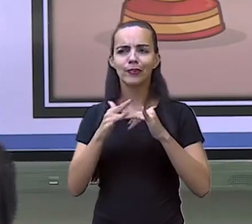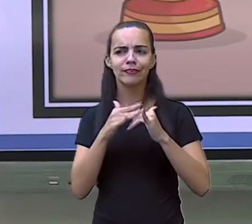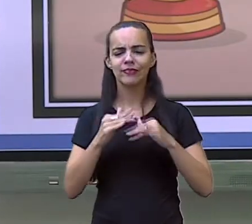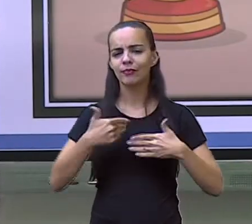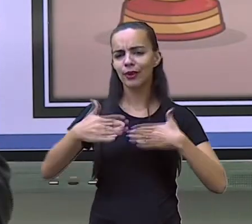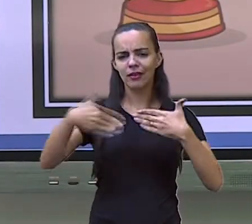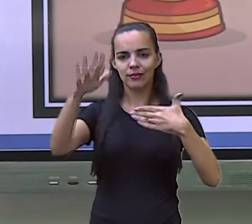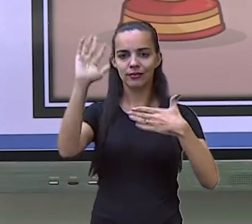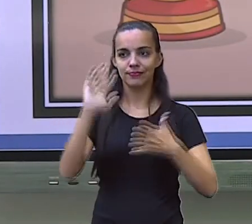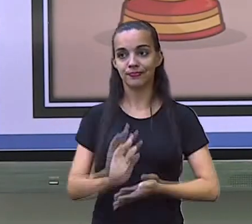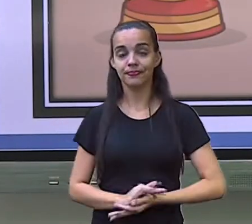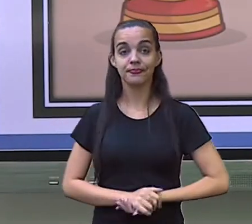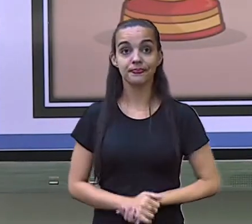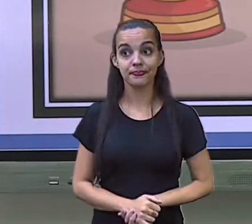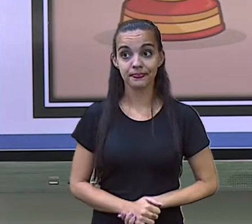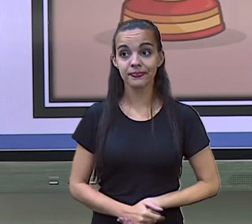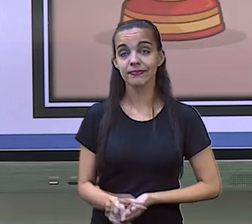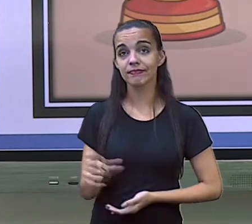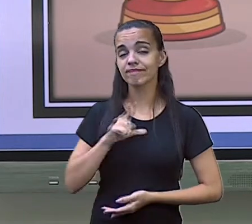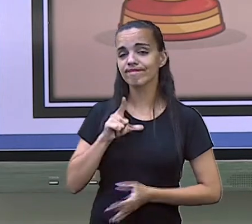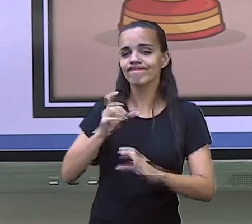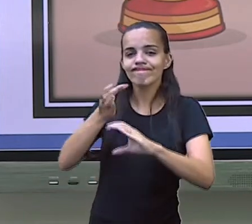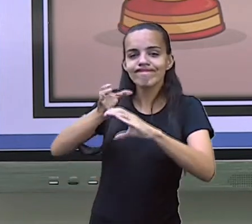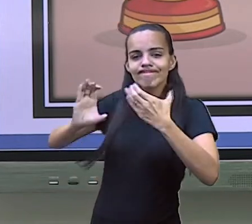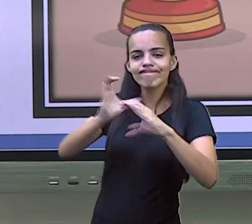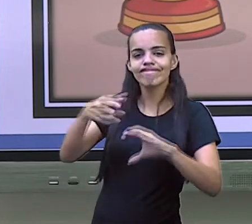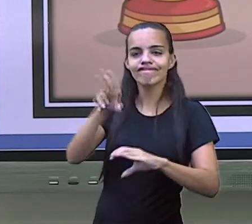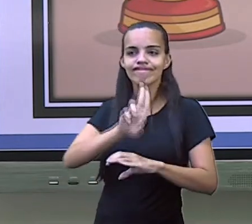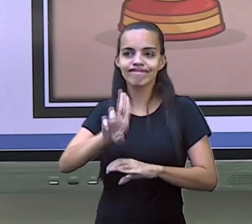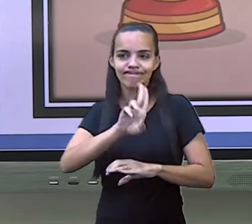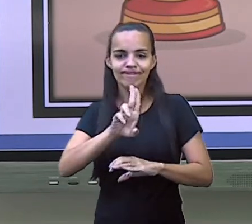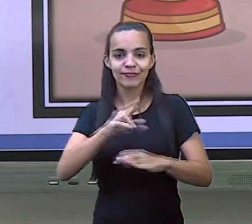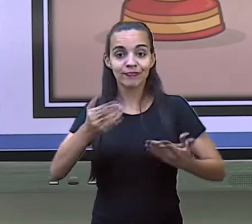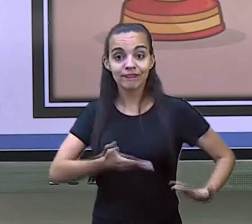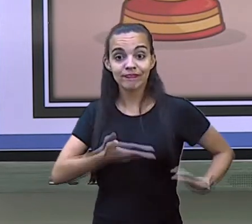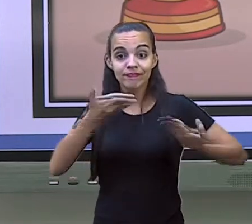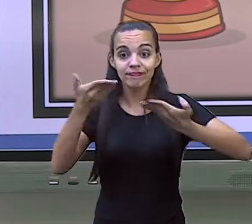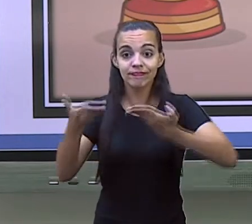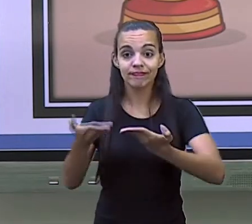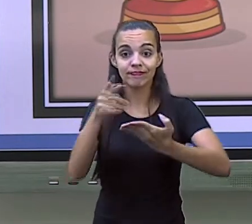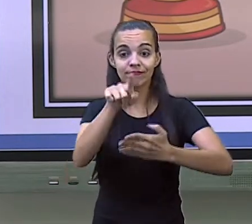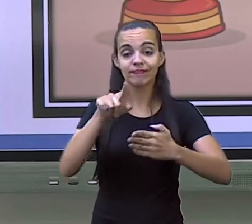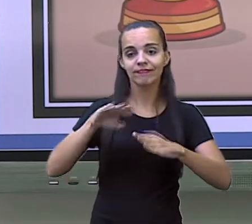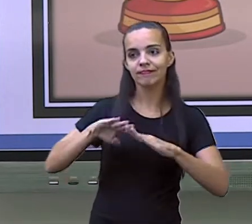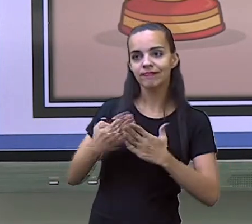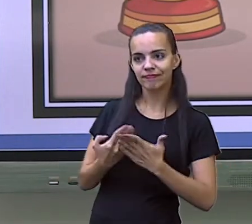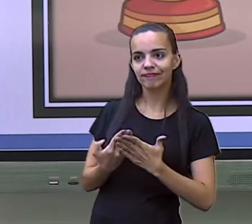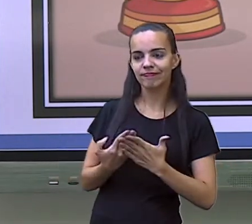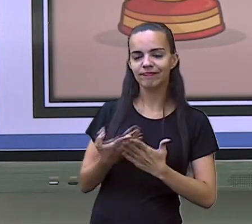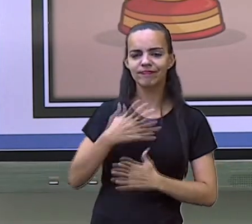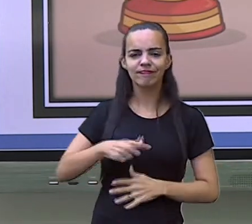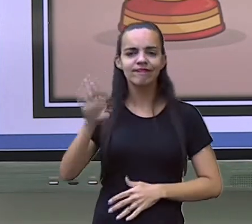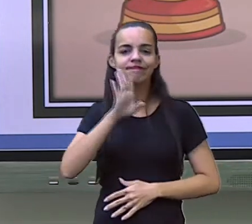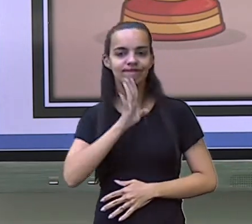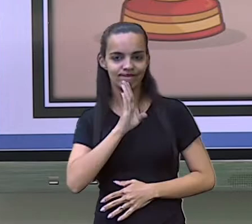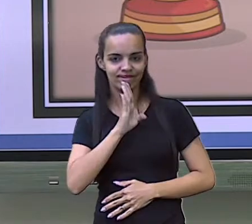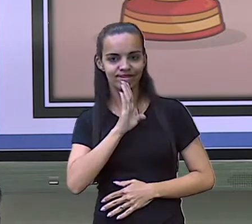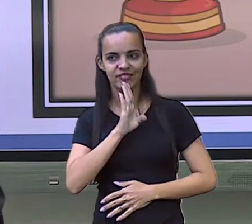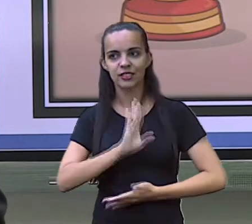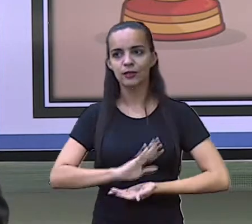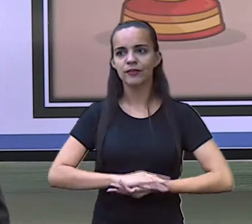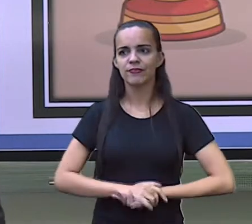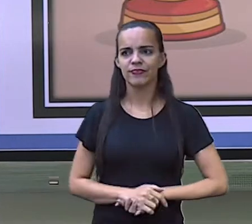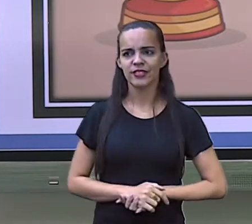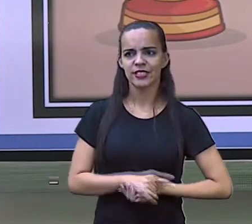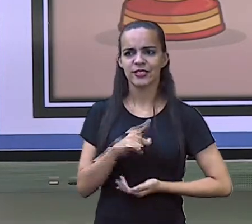enfim, usando a comunicação para levar para vocês, estudantes, sabedoria. Pois